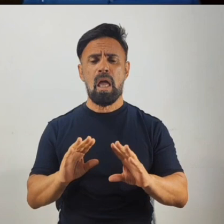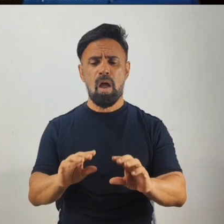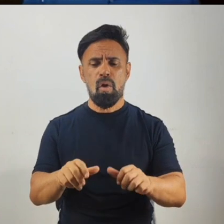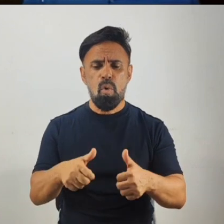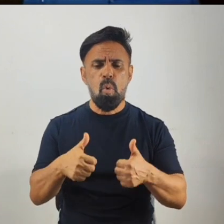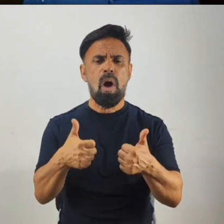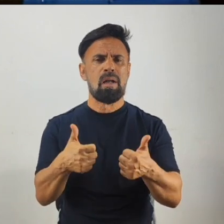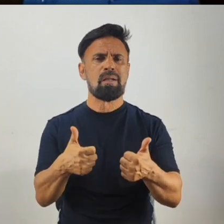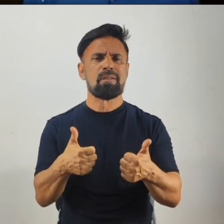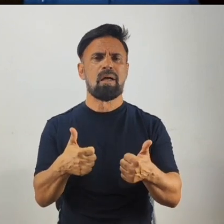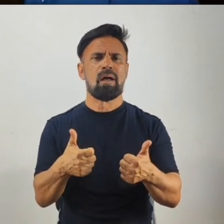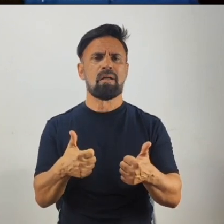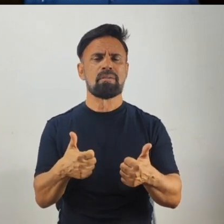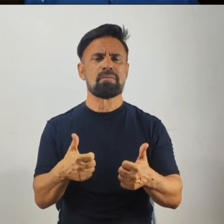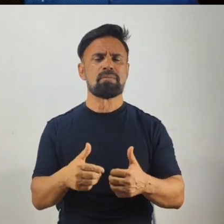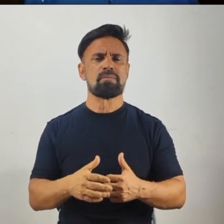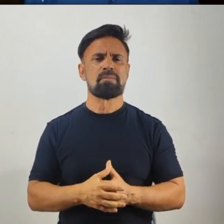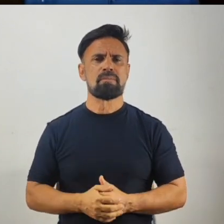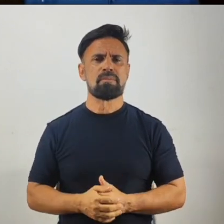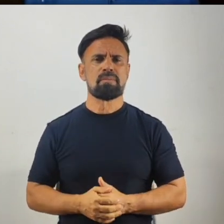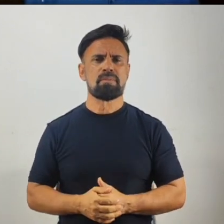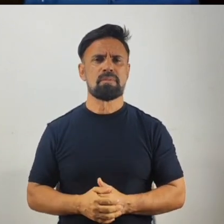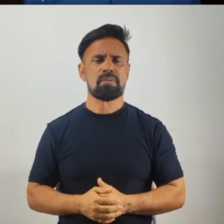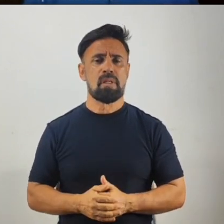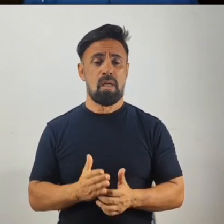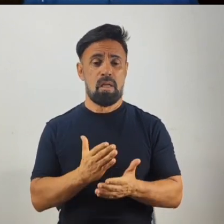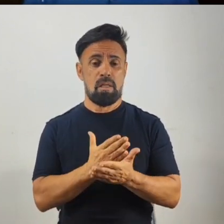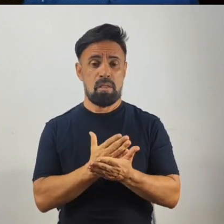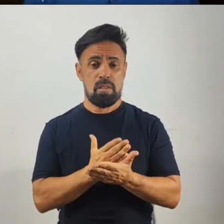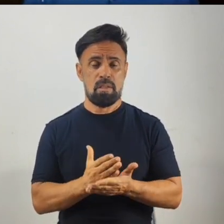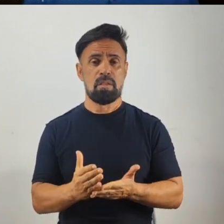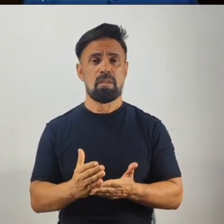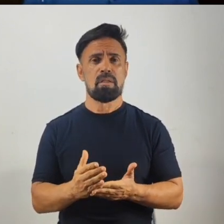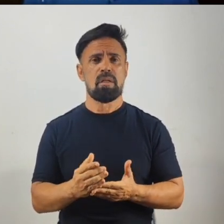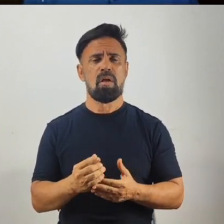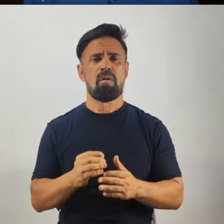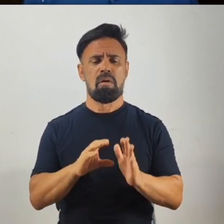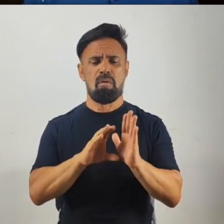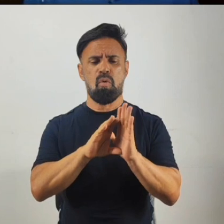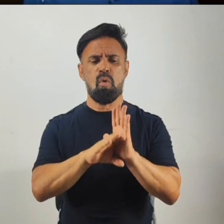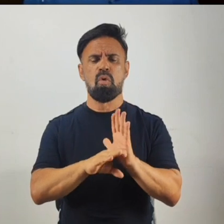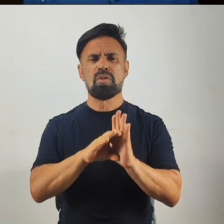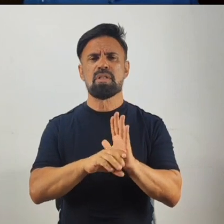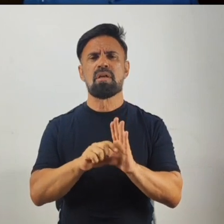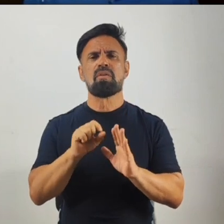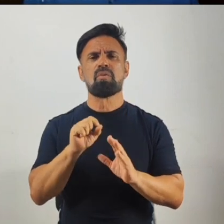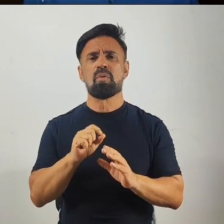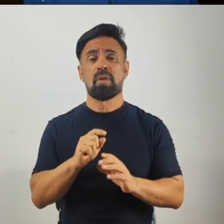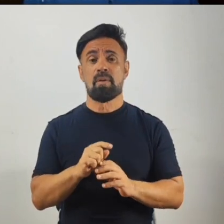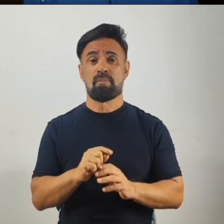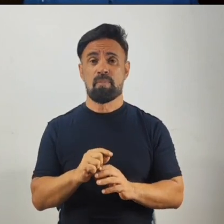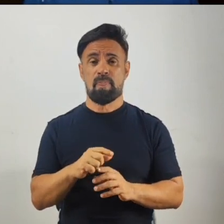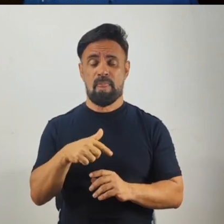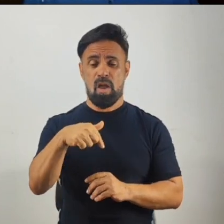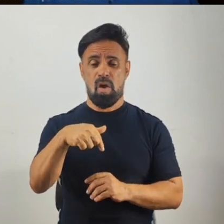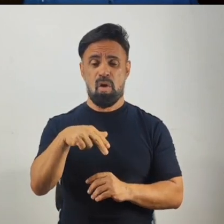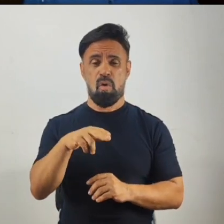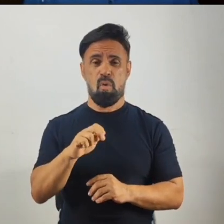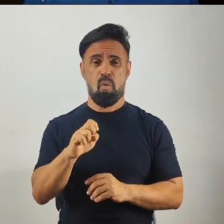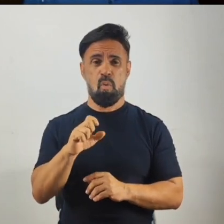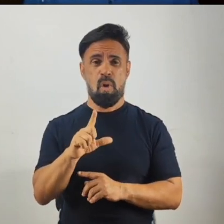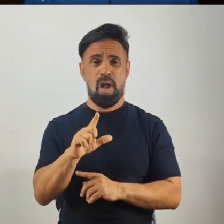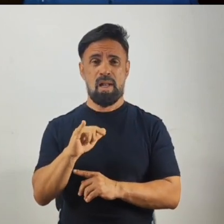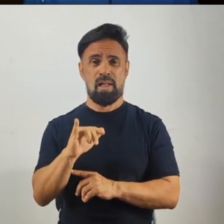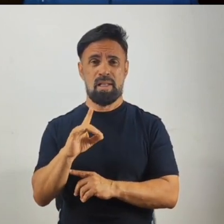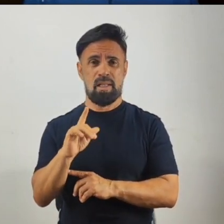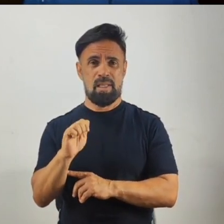fala em qualidade, o que seria a qualidade? Inicialmente, como uma definição, como um conceito, a gente pode dizer que a